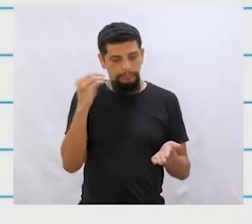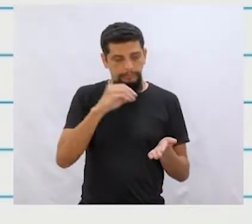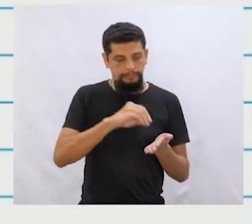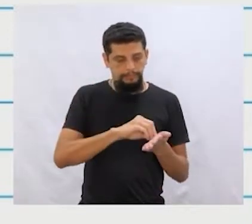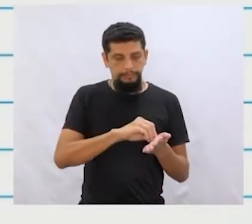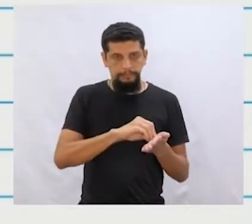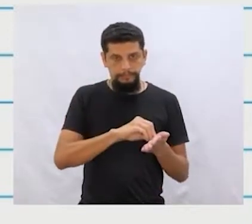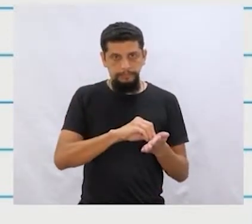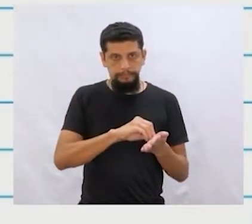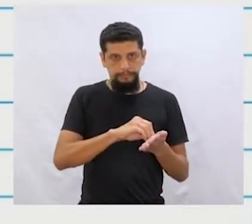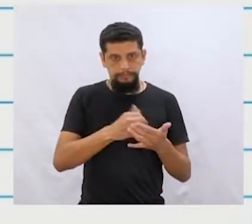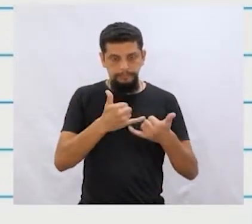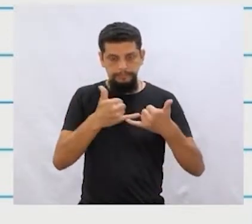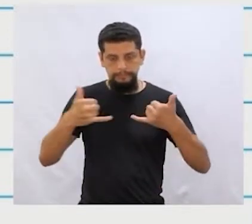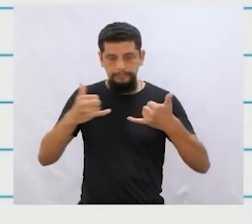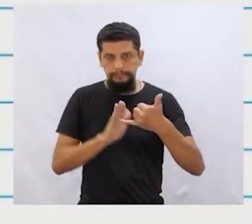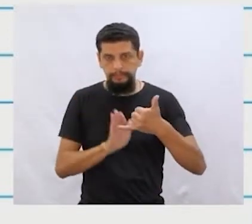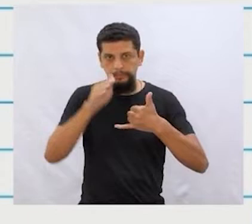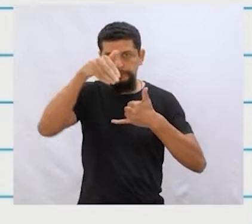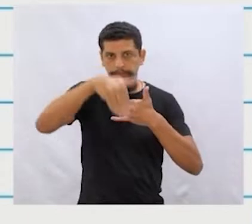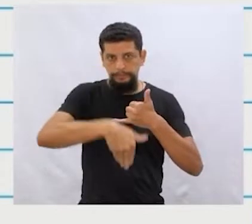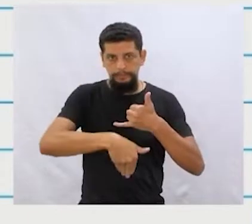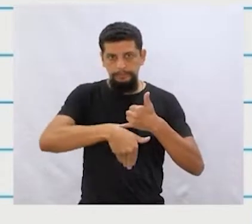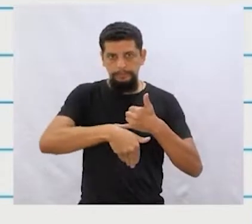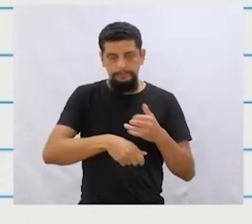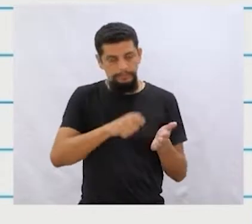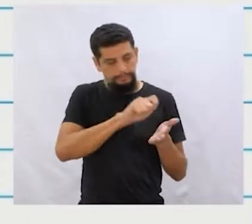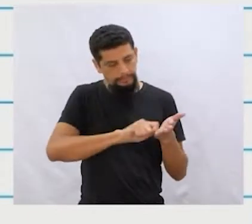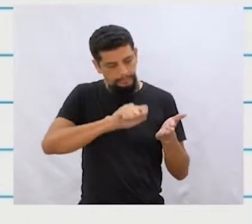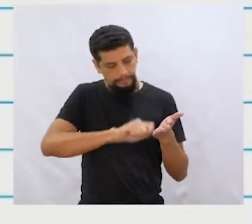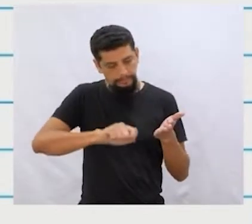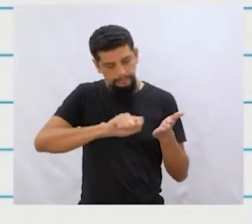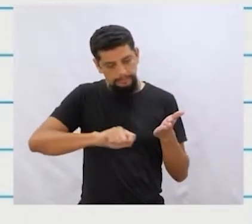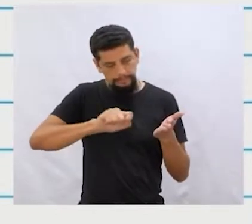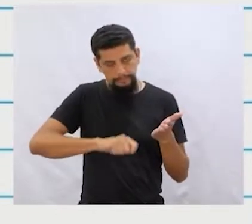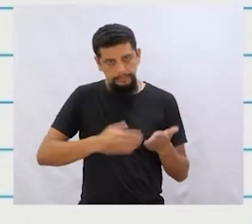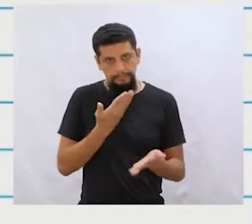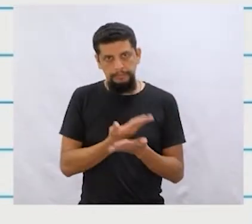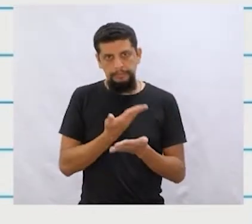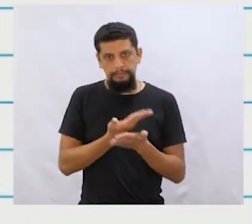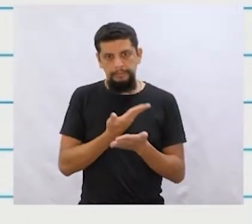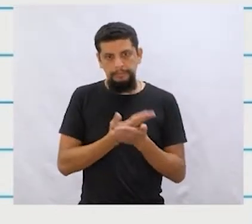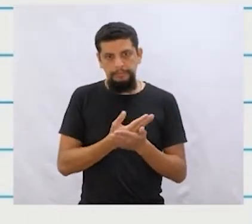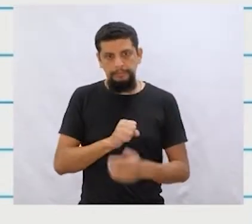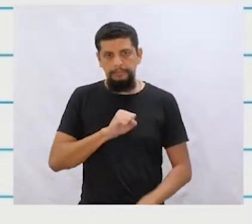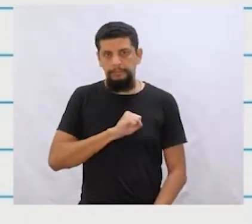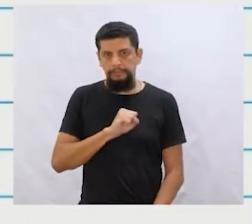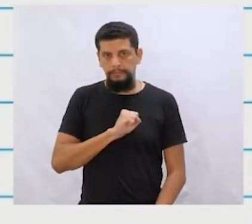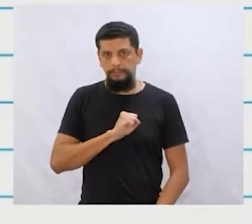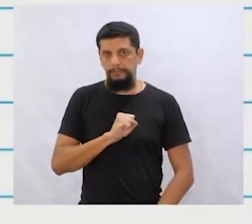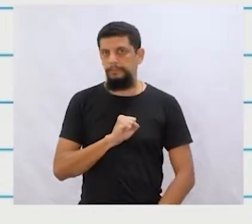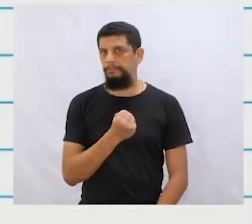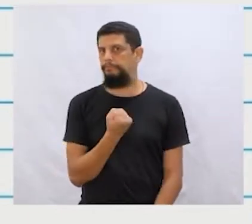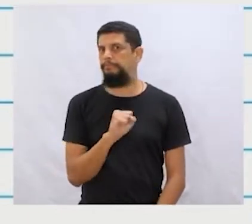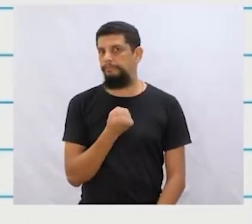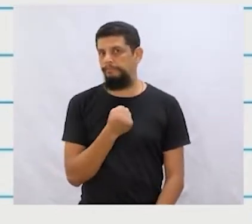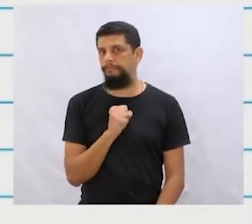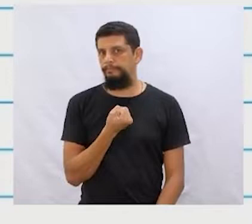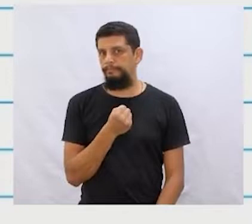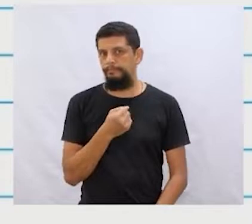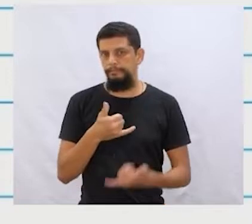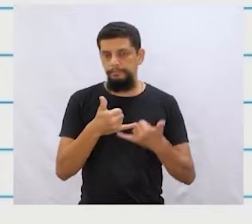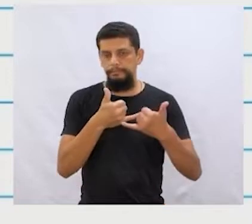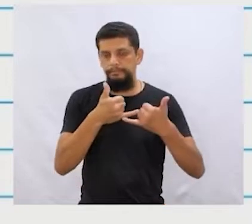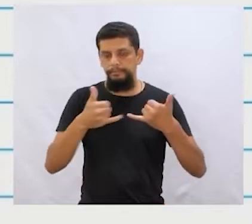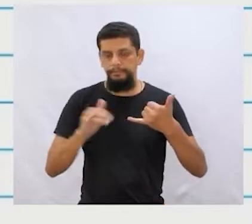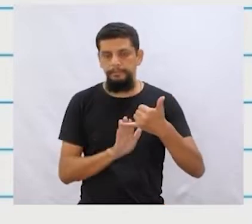hoje, vão pular uma linha, vão escrever aula 8,